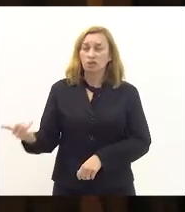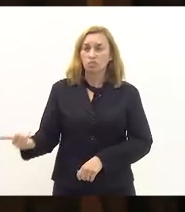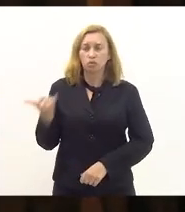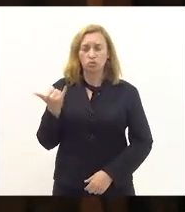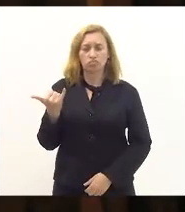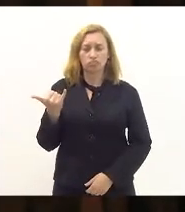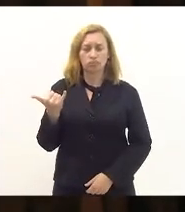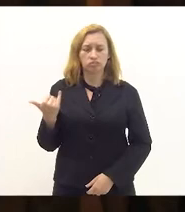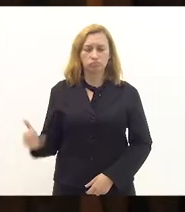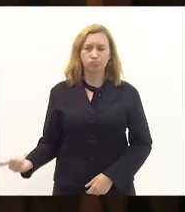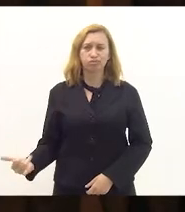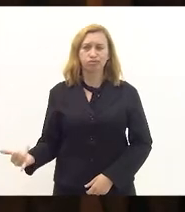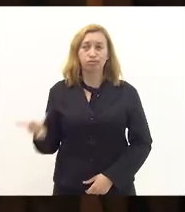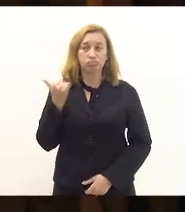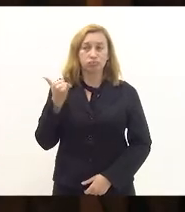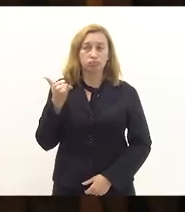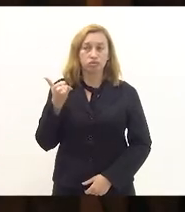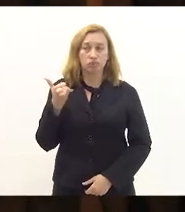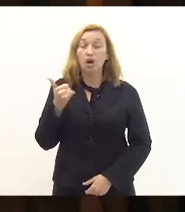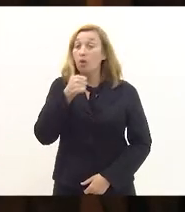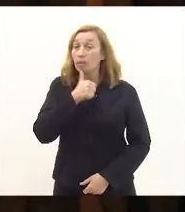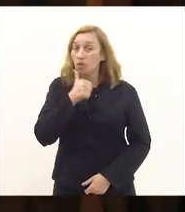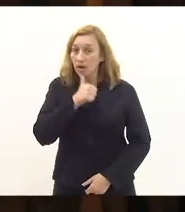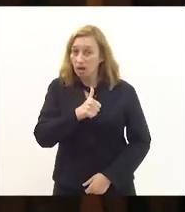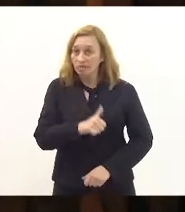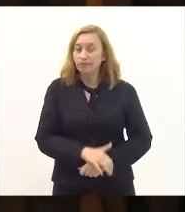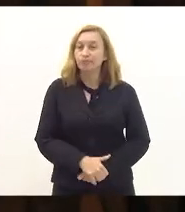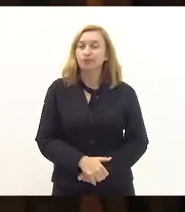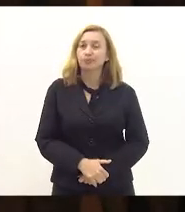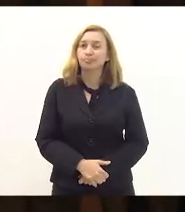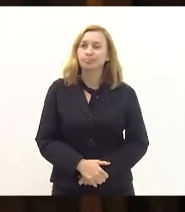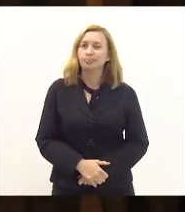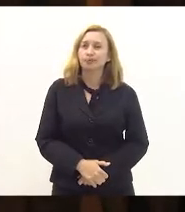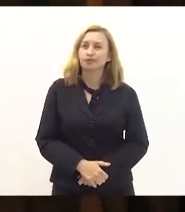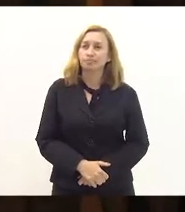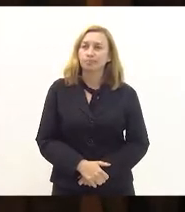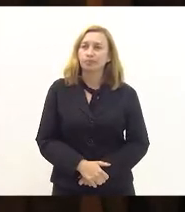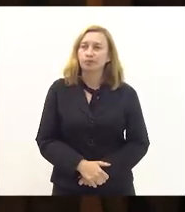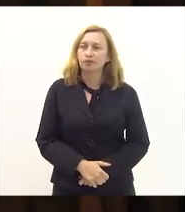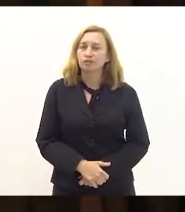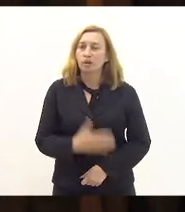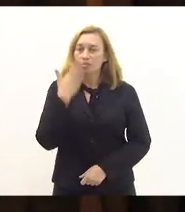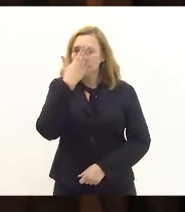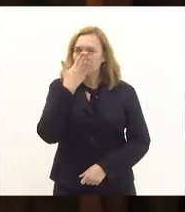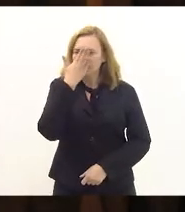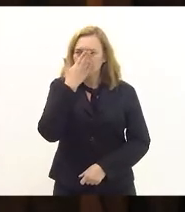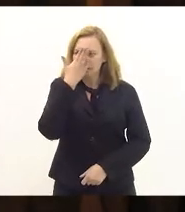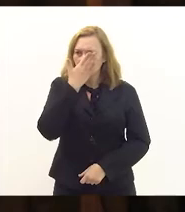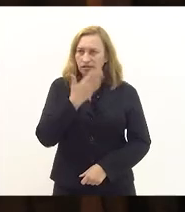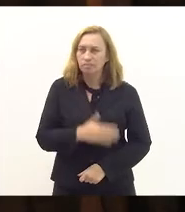telefonema. Era uma mulher, era uma prostituta,